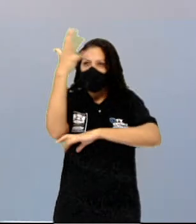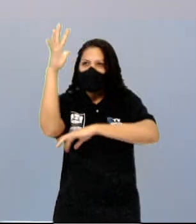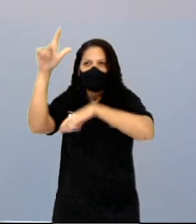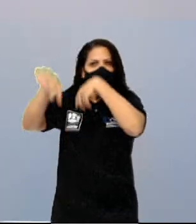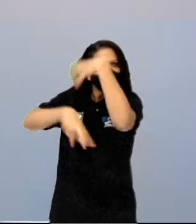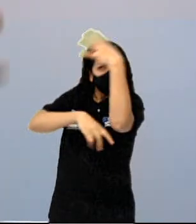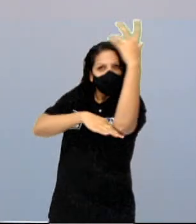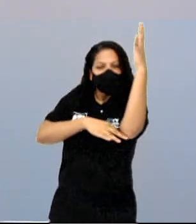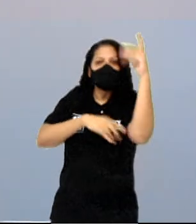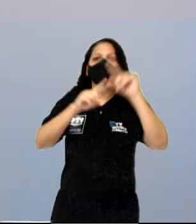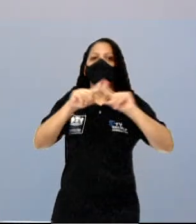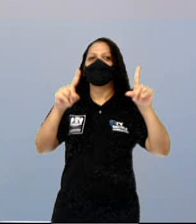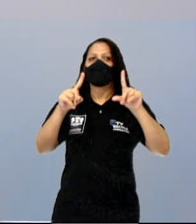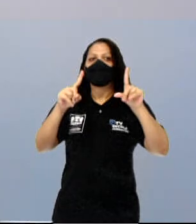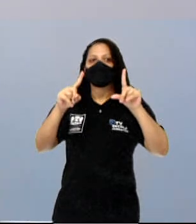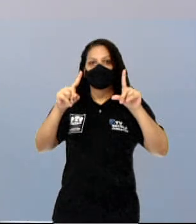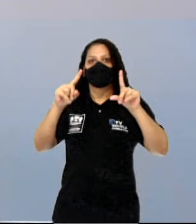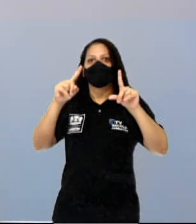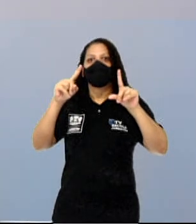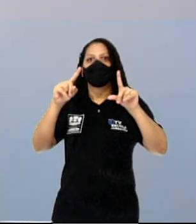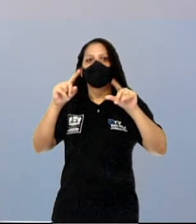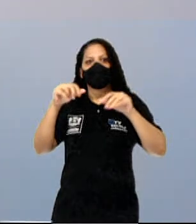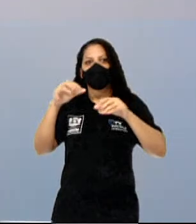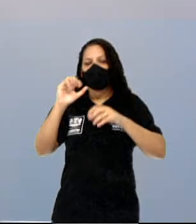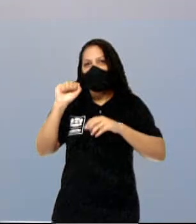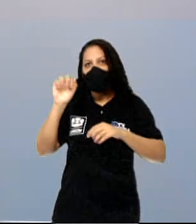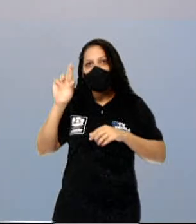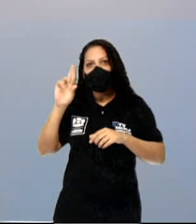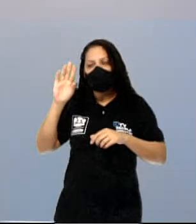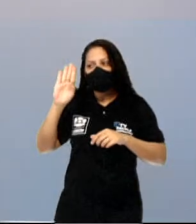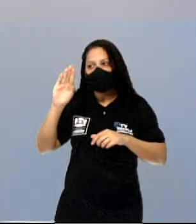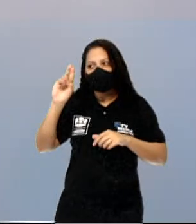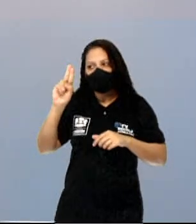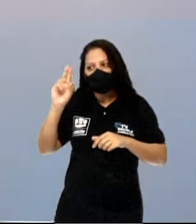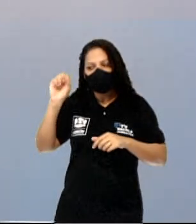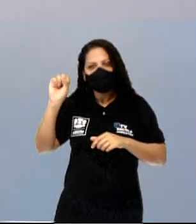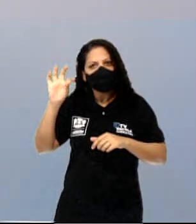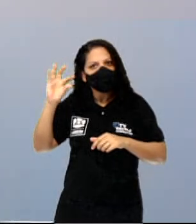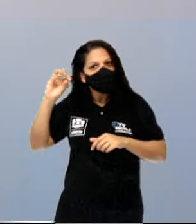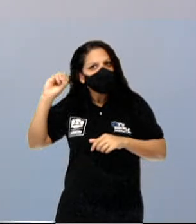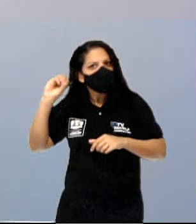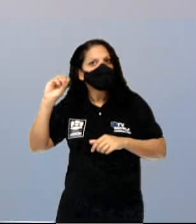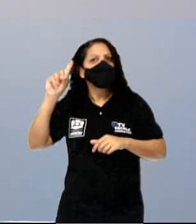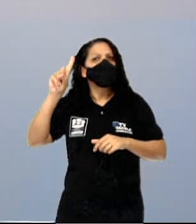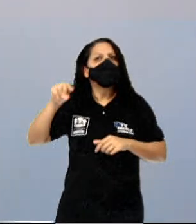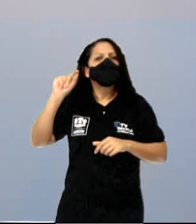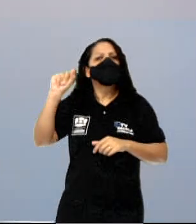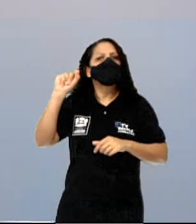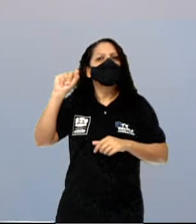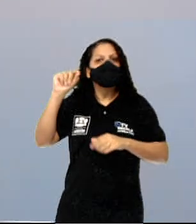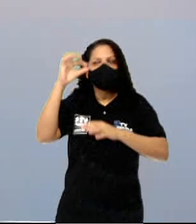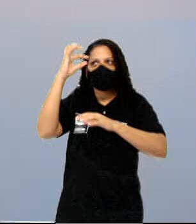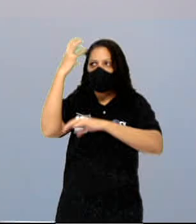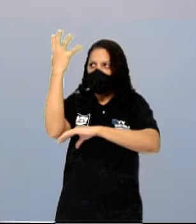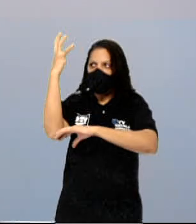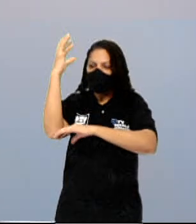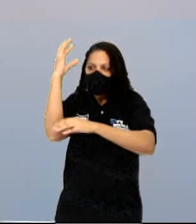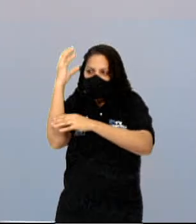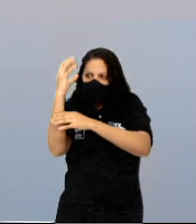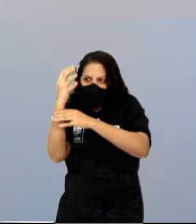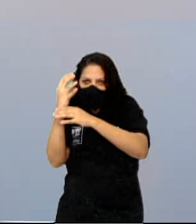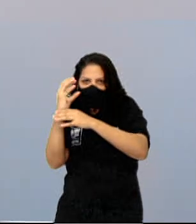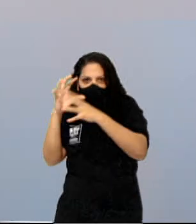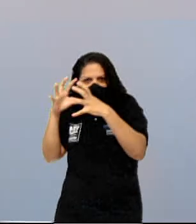uma árvore menorzinha. Então, seria mais ou menos essa a definição. E aí, dentro desse contexto dos principais